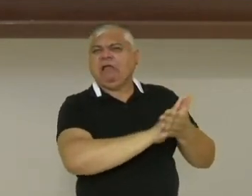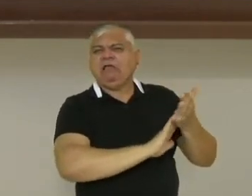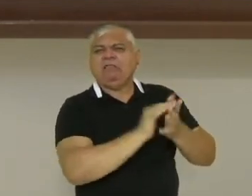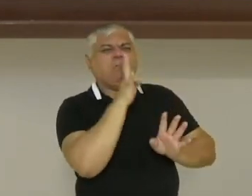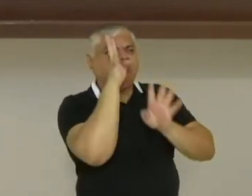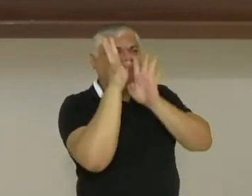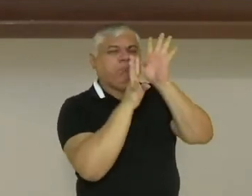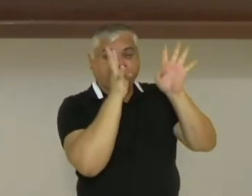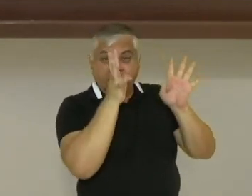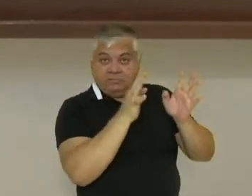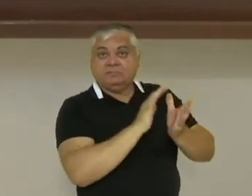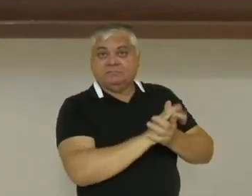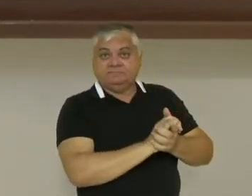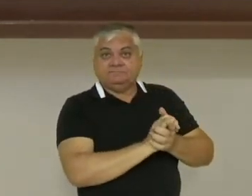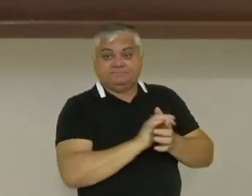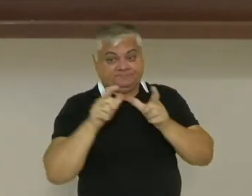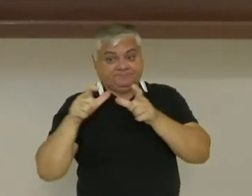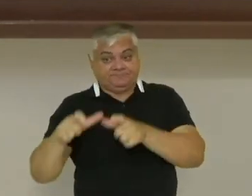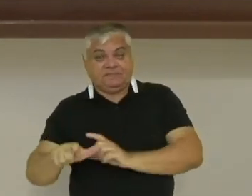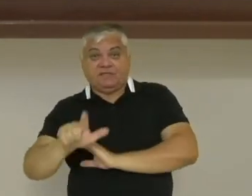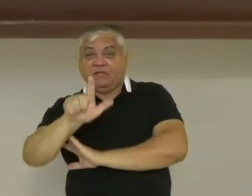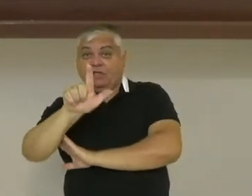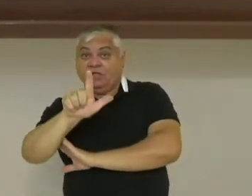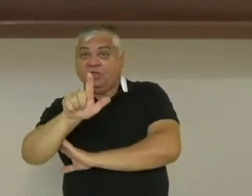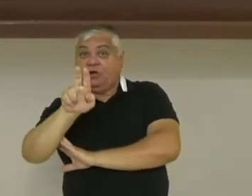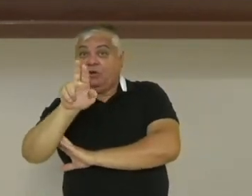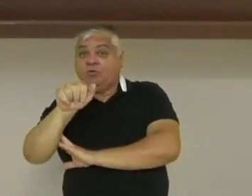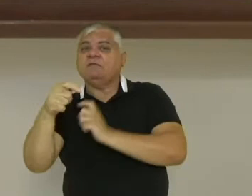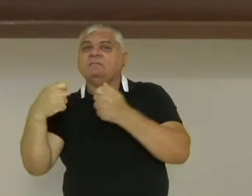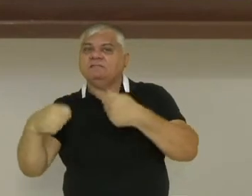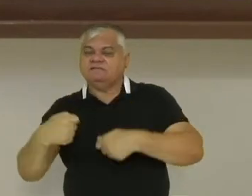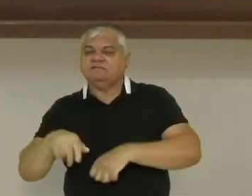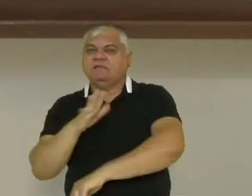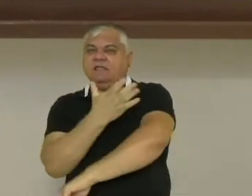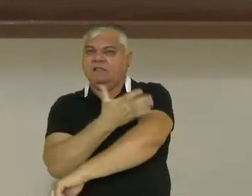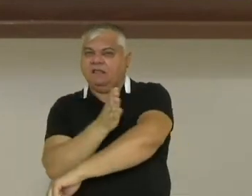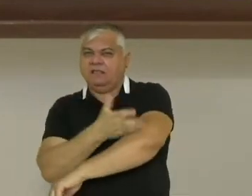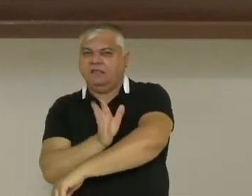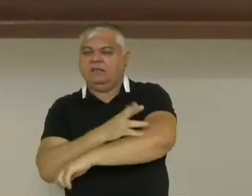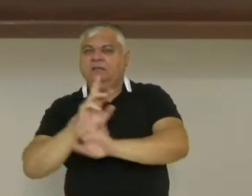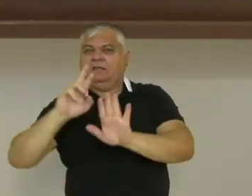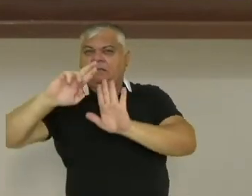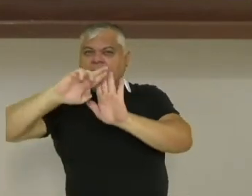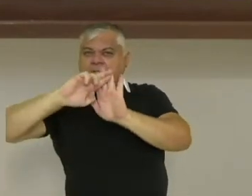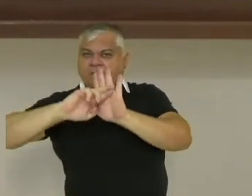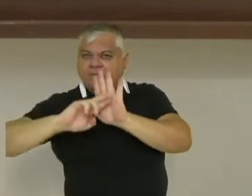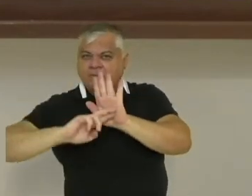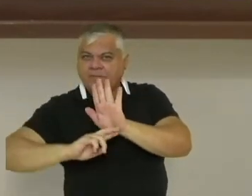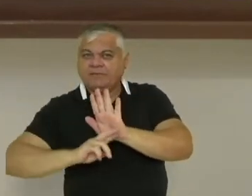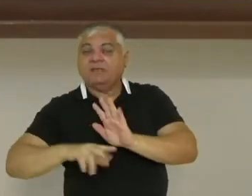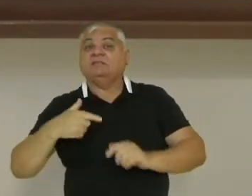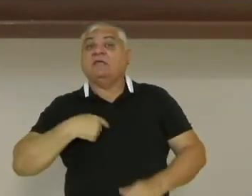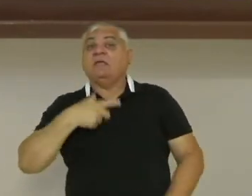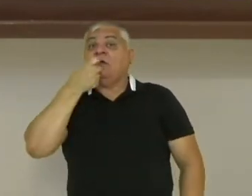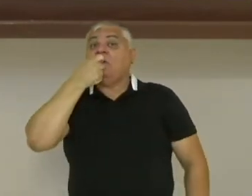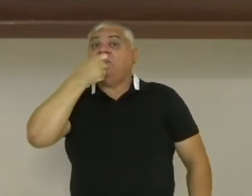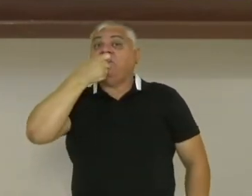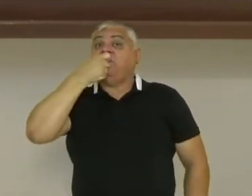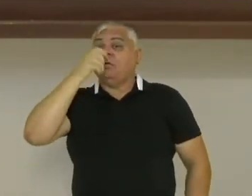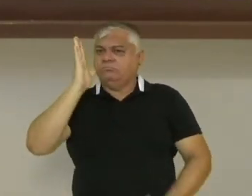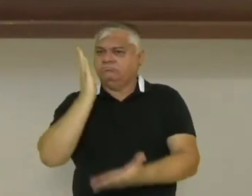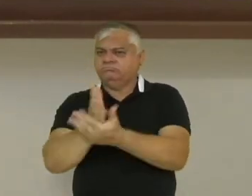começam a brigar. E a luta? A luta não. A luta tem regras, tem um árbitro, tem um local para